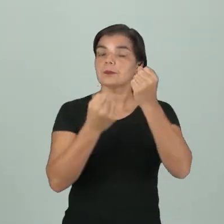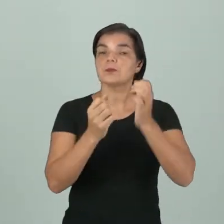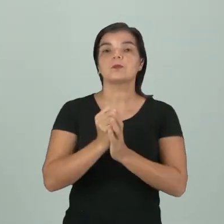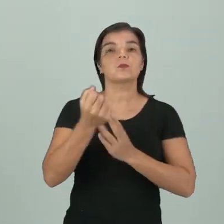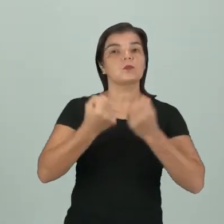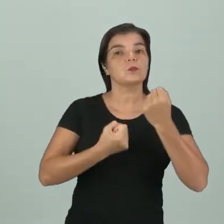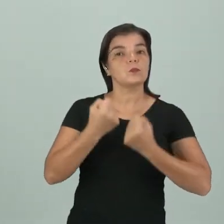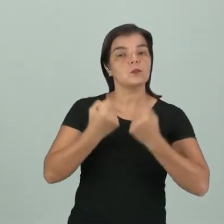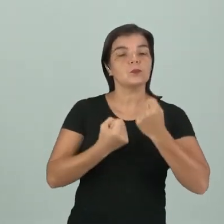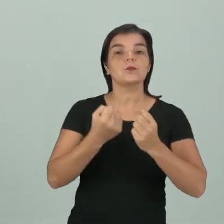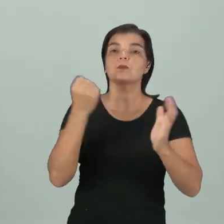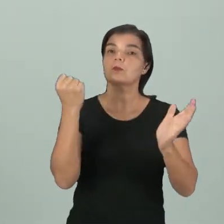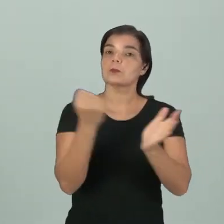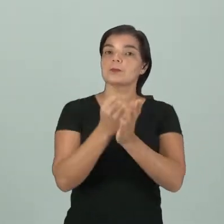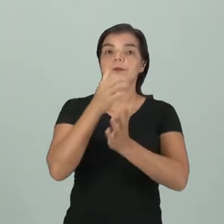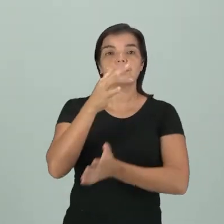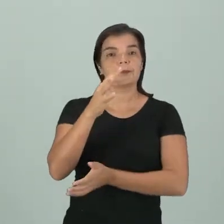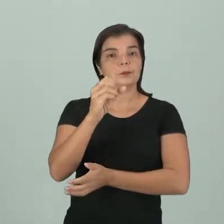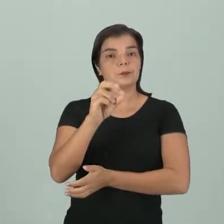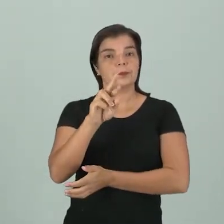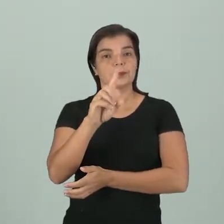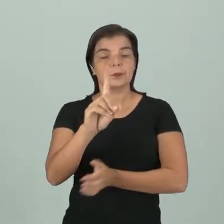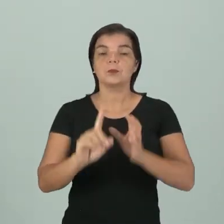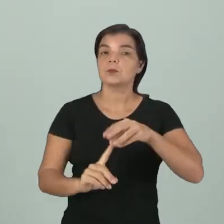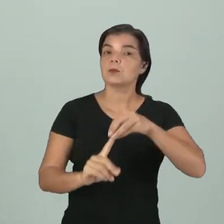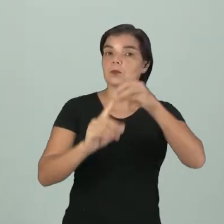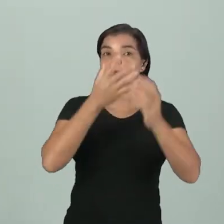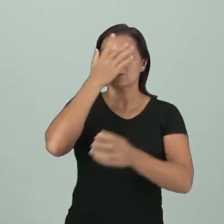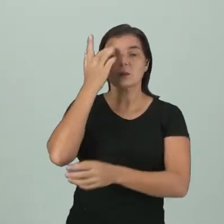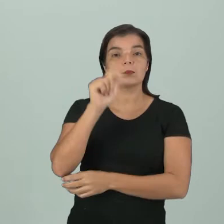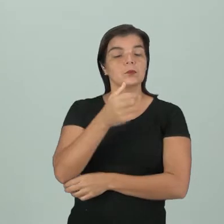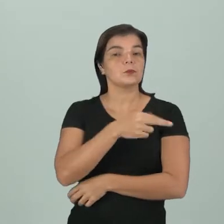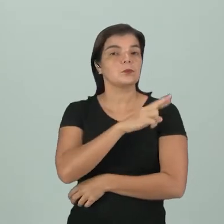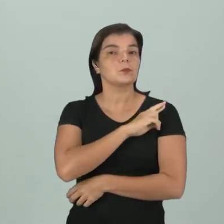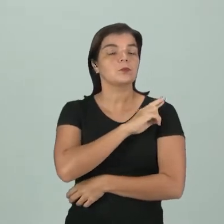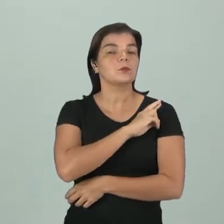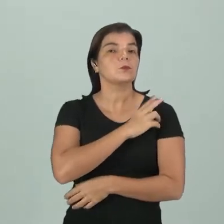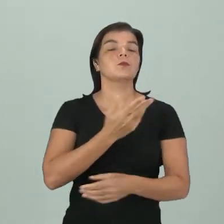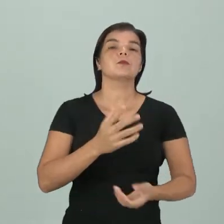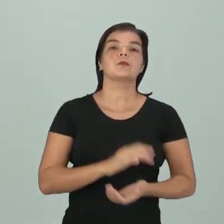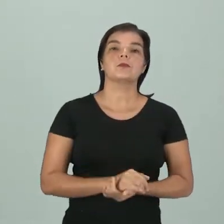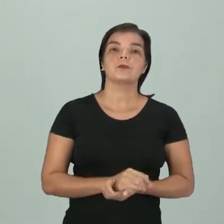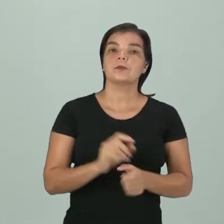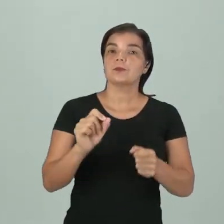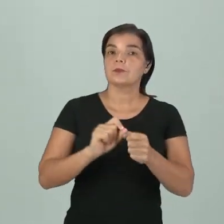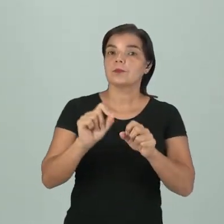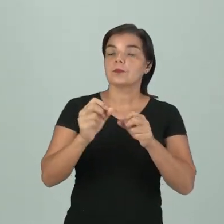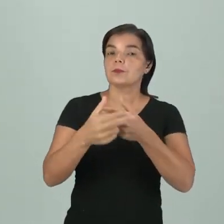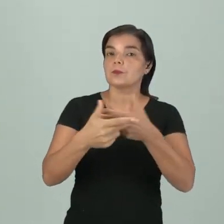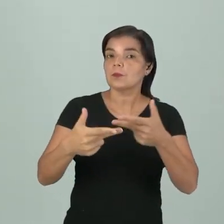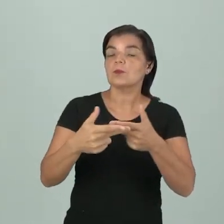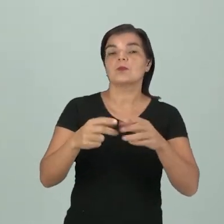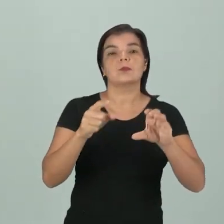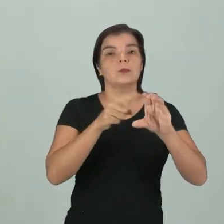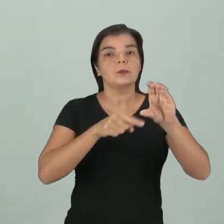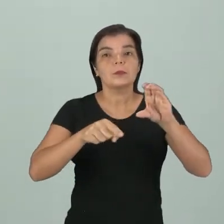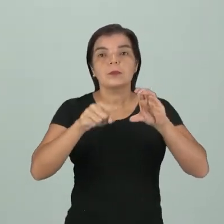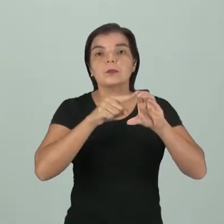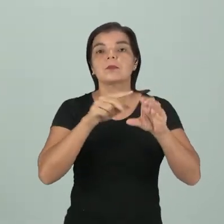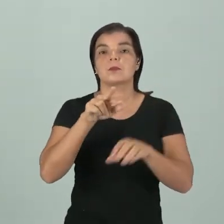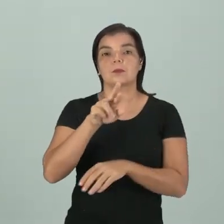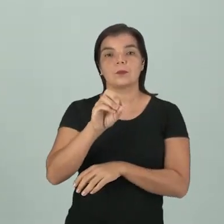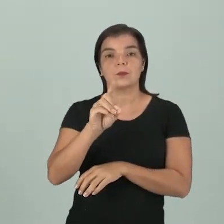de carro, exemplo da Ford. Uma única pessoa era responsável por fazer os equipamentos da roda,